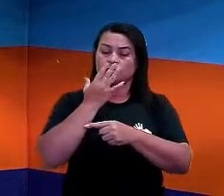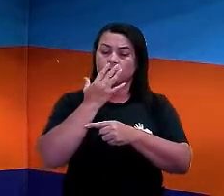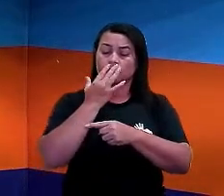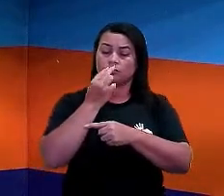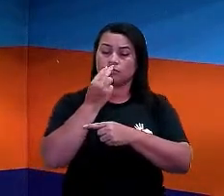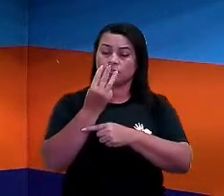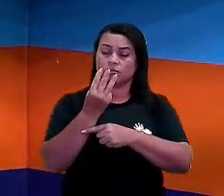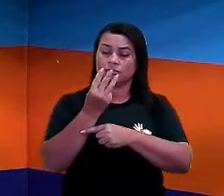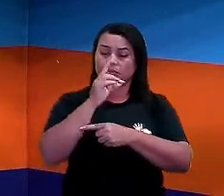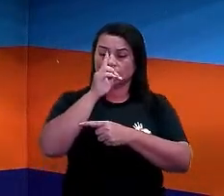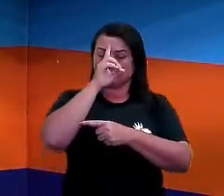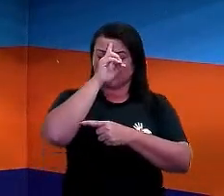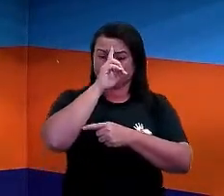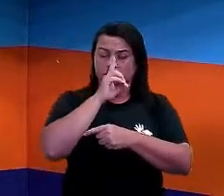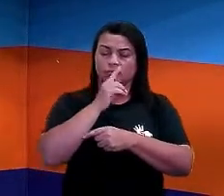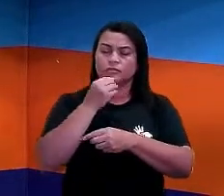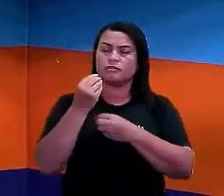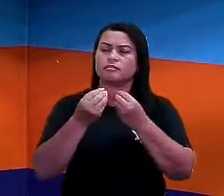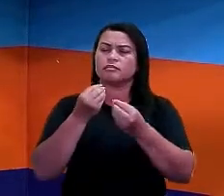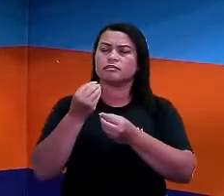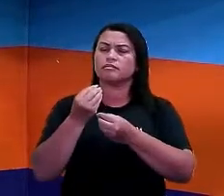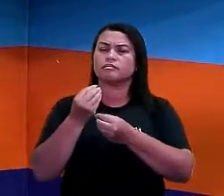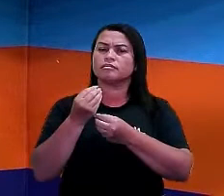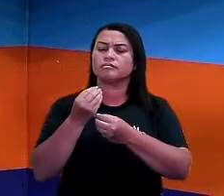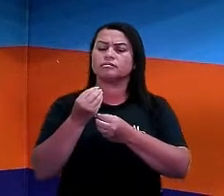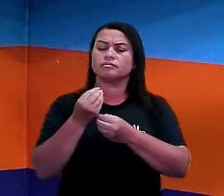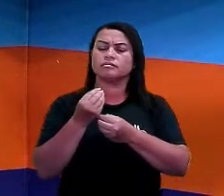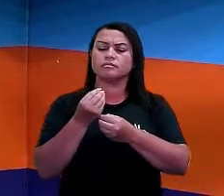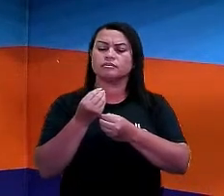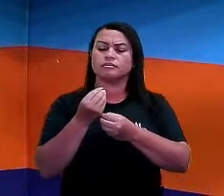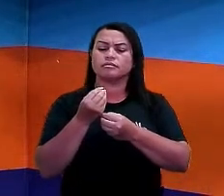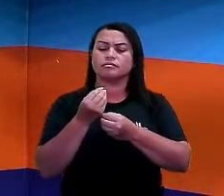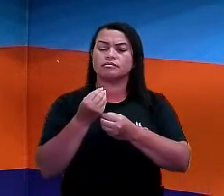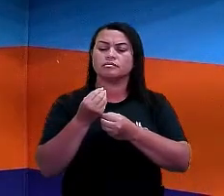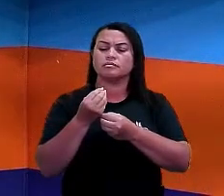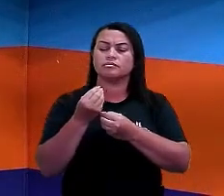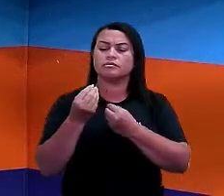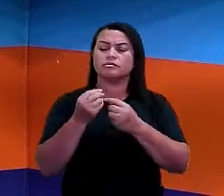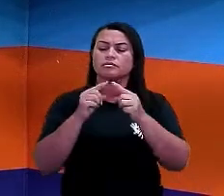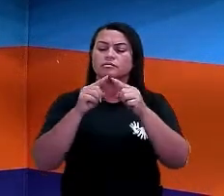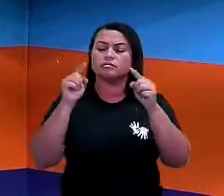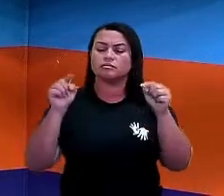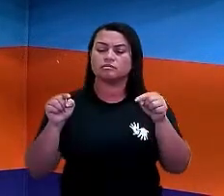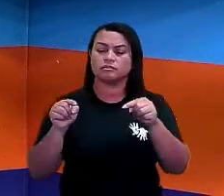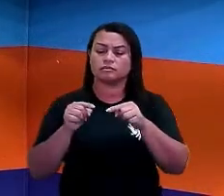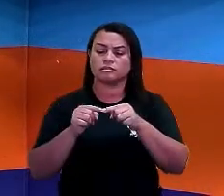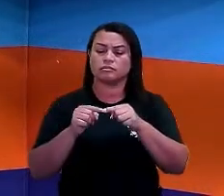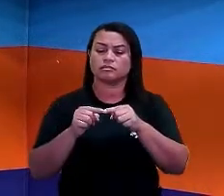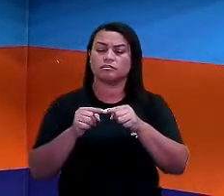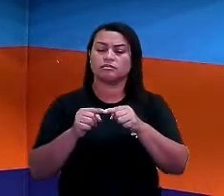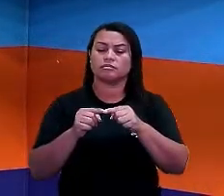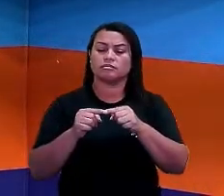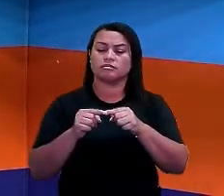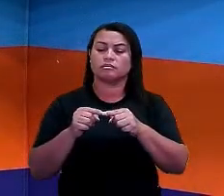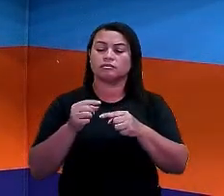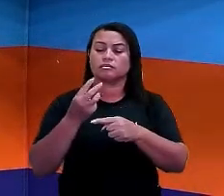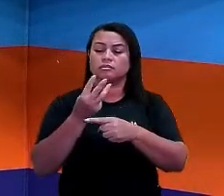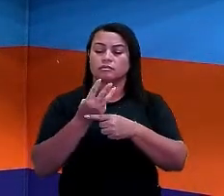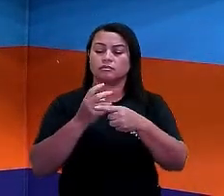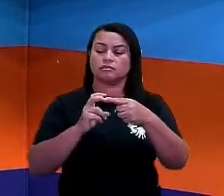tá certo? Como é que eu leio essa fração? Como é que eu chamo essa fração? Como é que eu falo? Eu chamo ela de uma fração